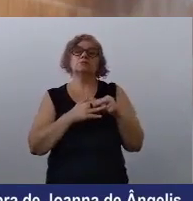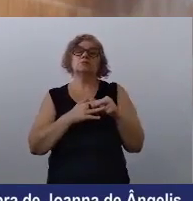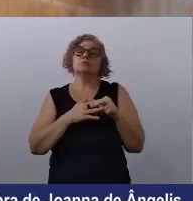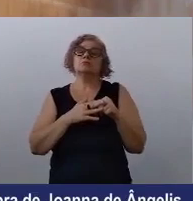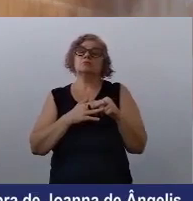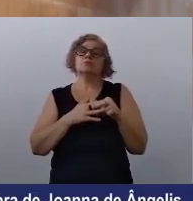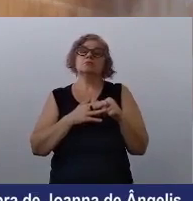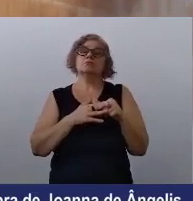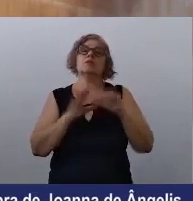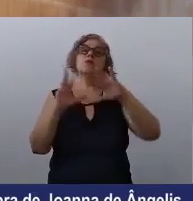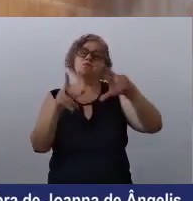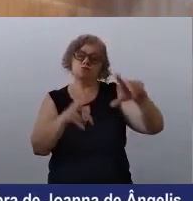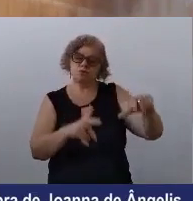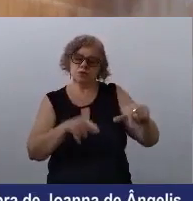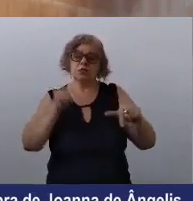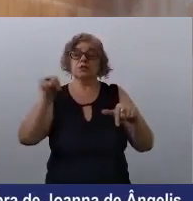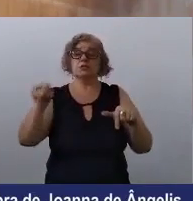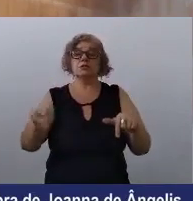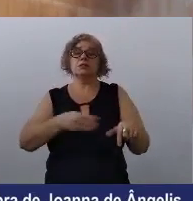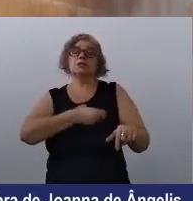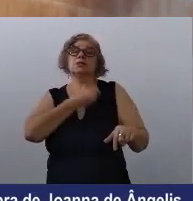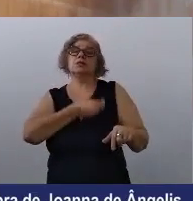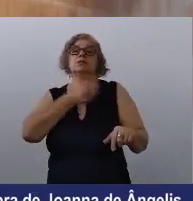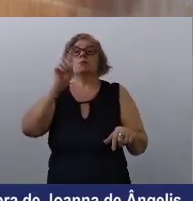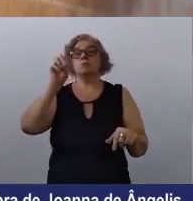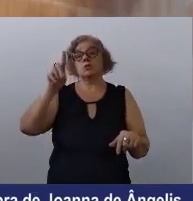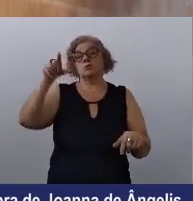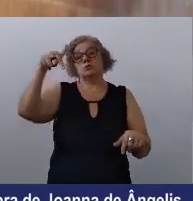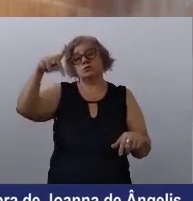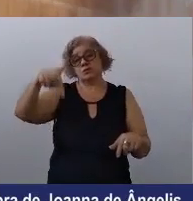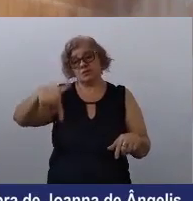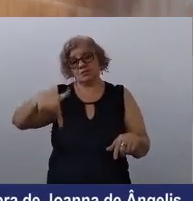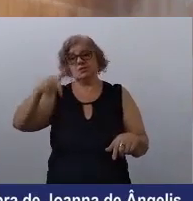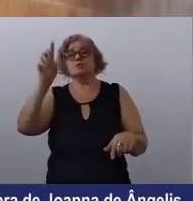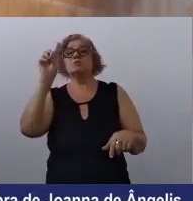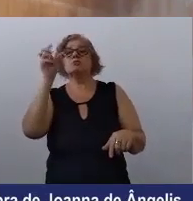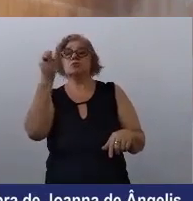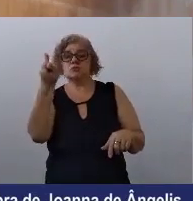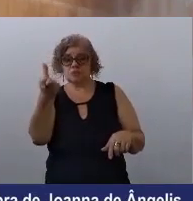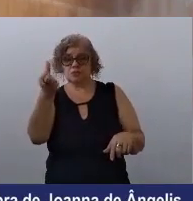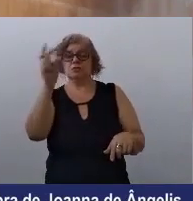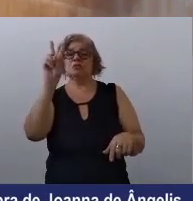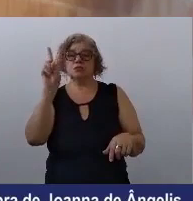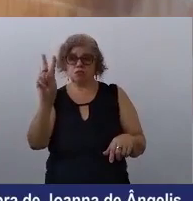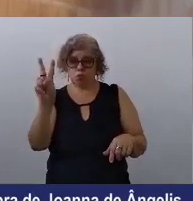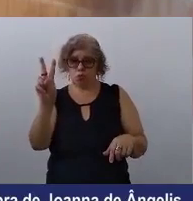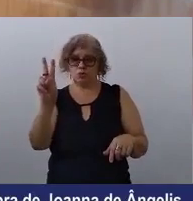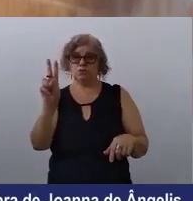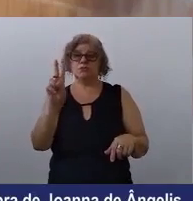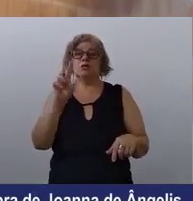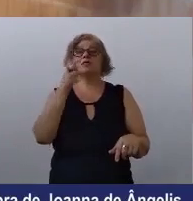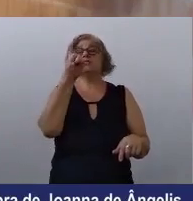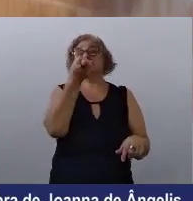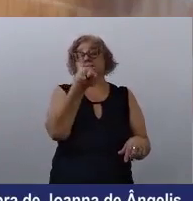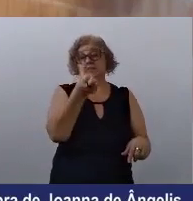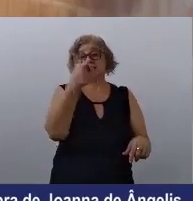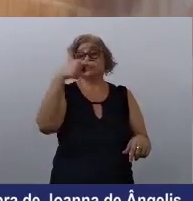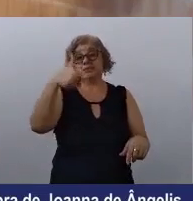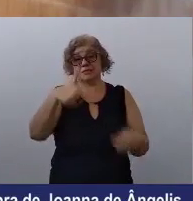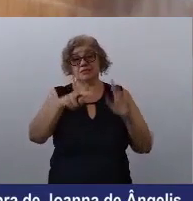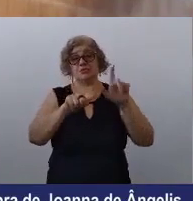na Terra do Cruzeiro. Em 1762, 67 anos